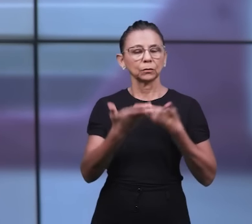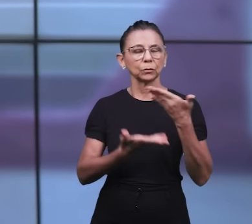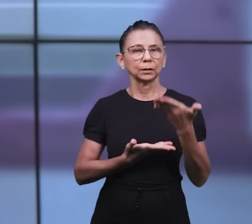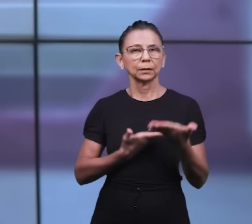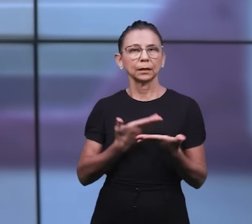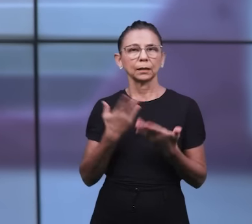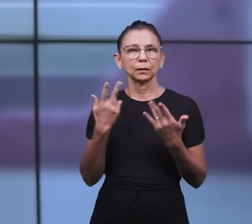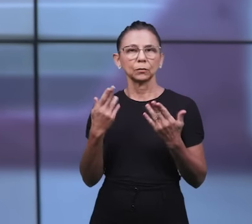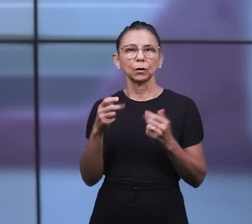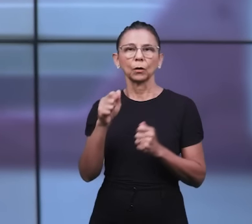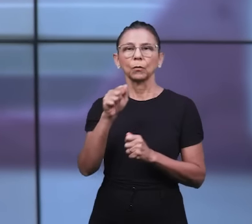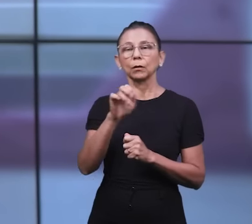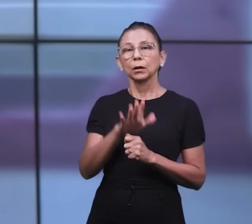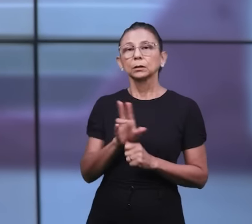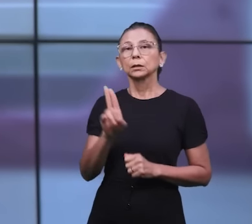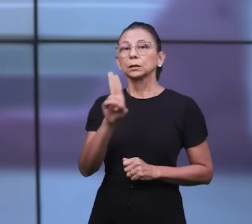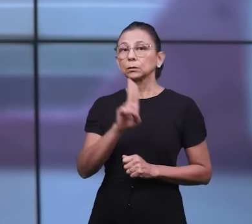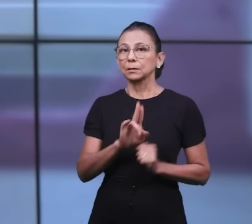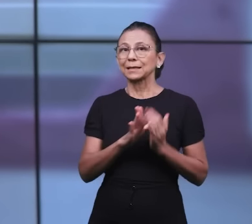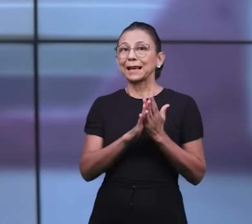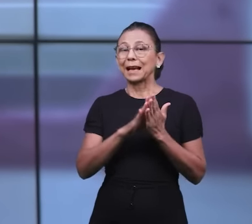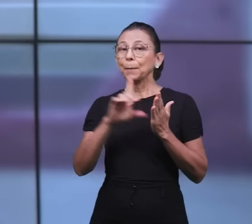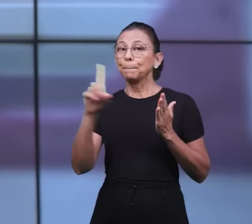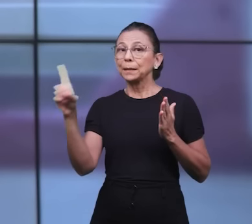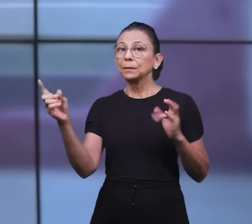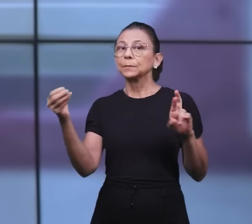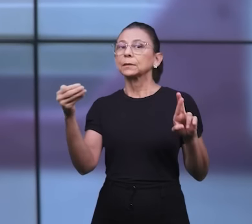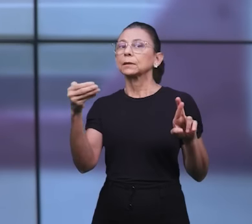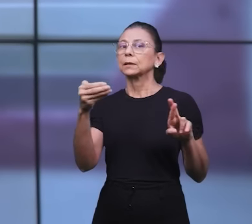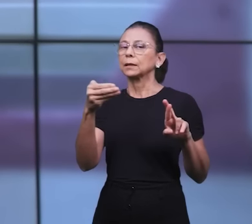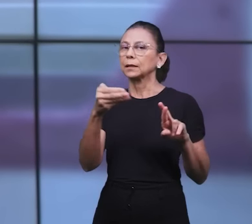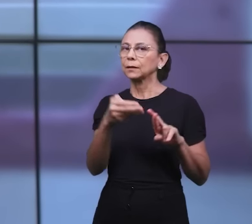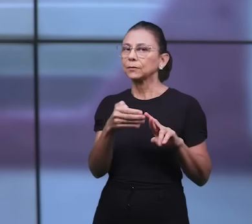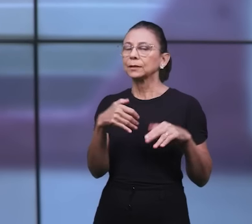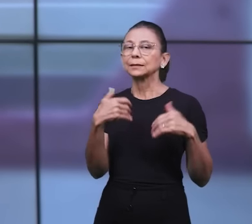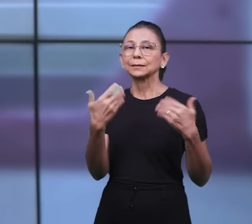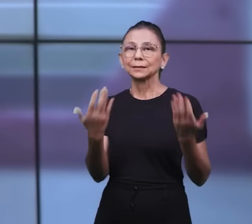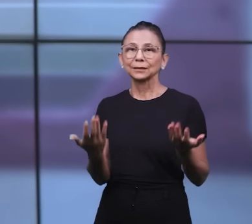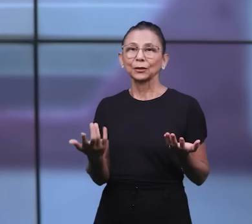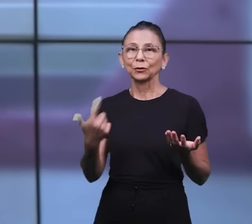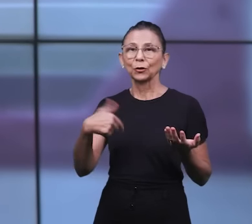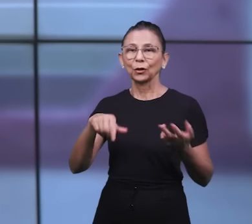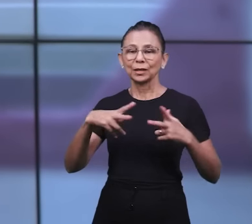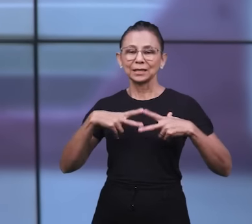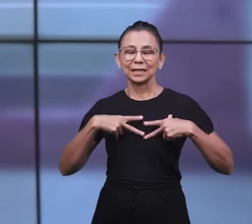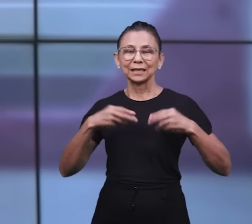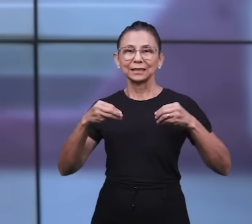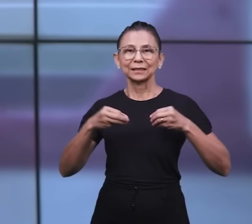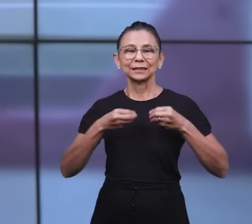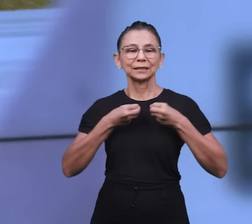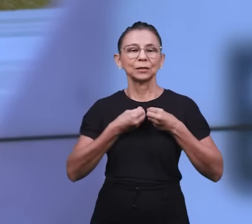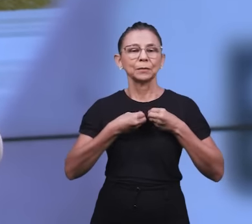e tendo a Bíblia como a nossa estamos transmitindo a herança que ele nos confiou Ainda